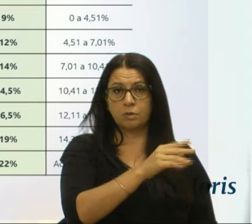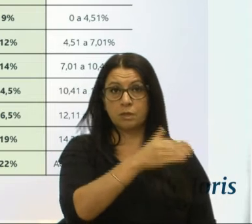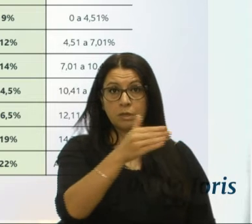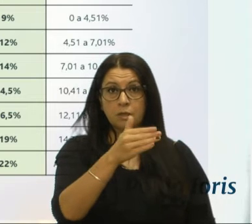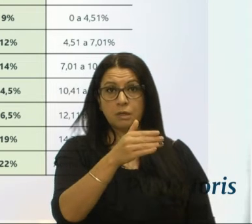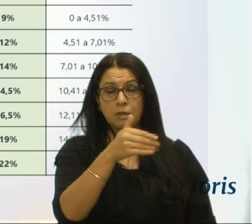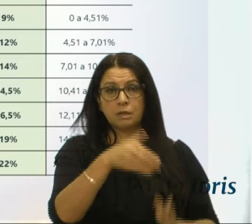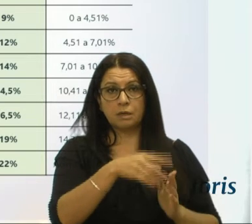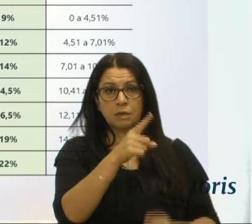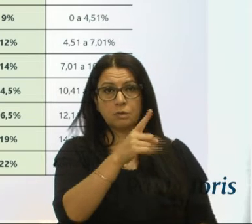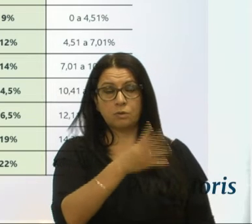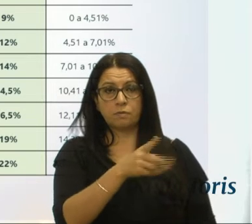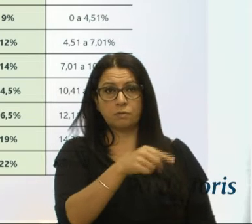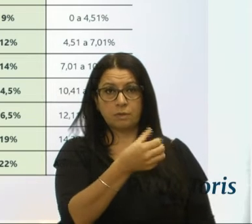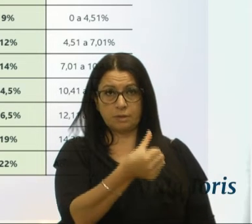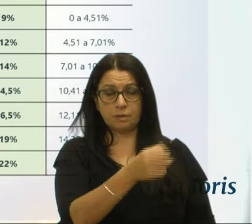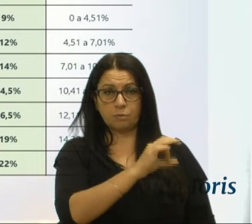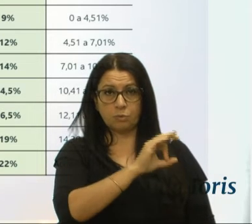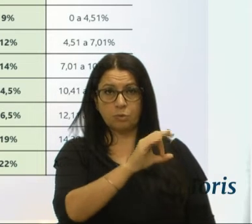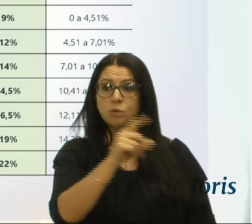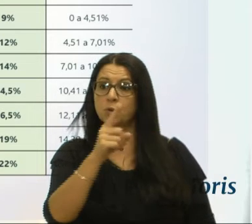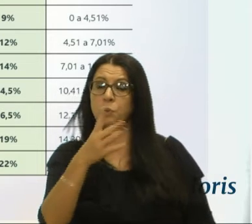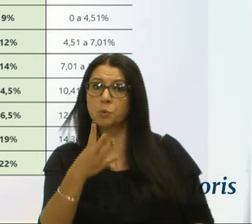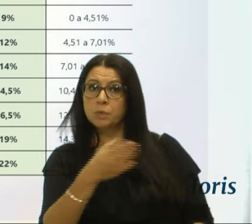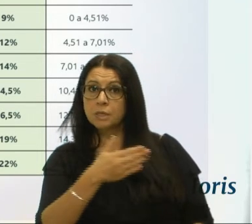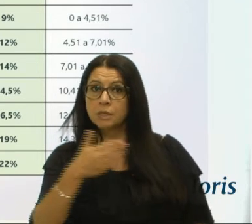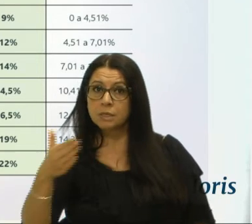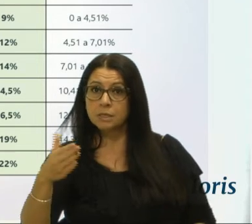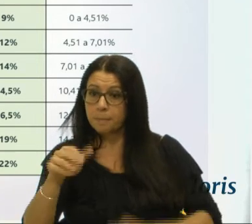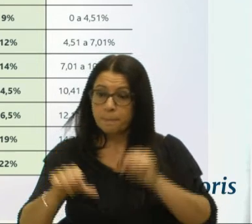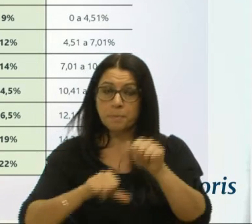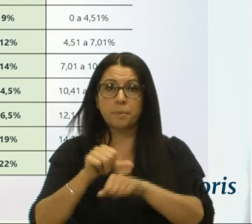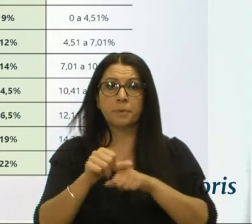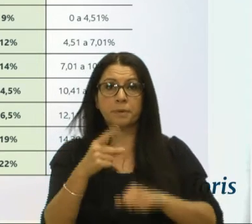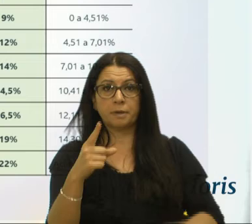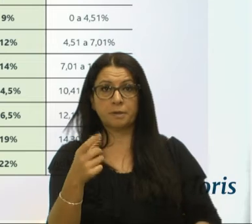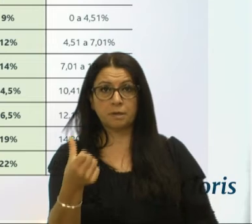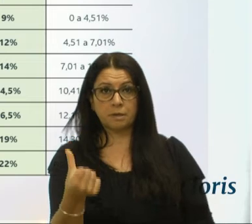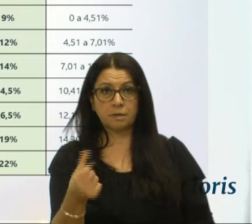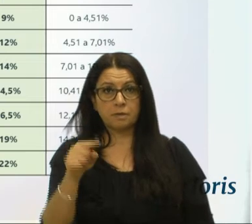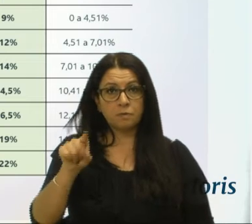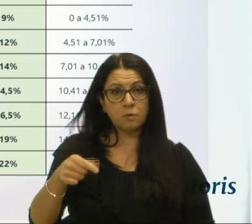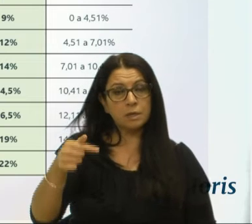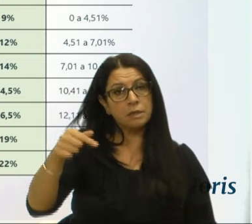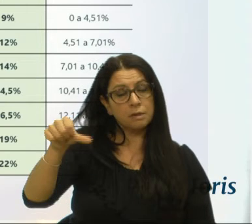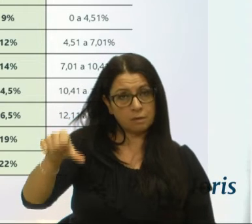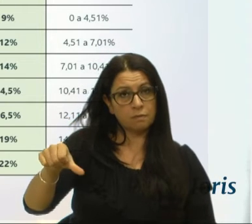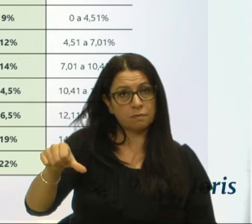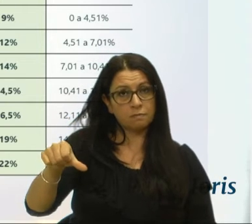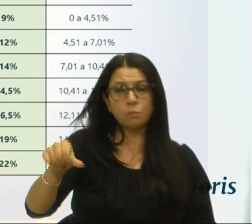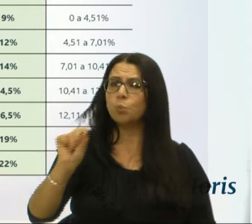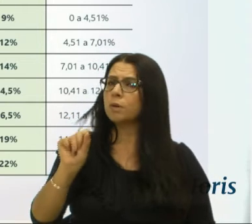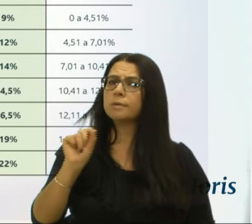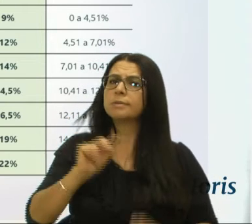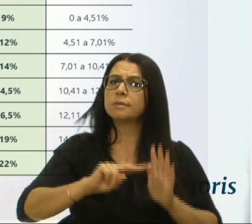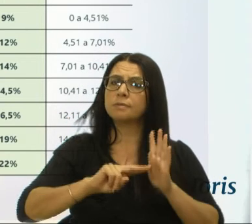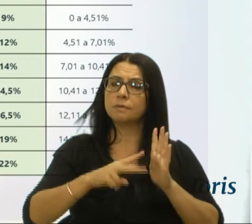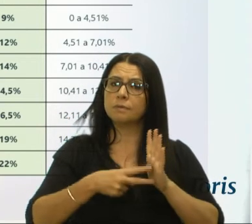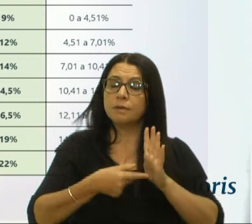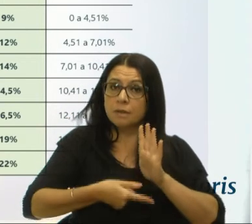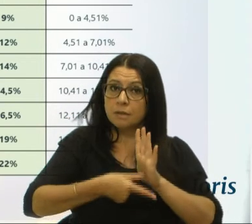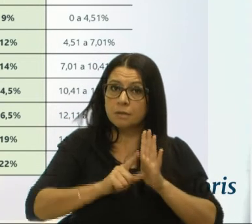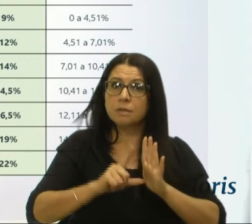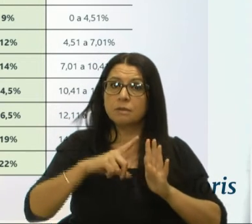14,6%, de 14 passa de 14 até 16,79. Ou seja, antes